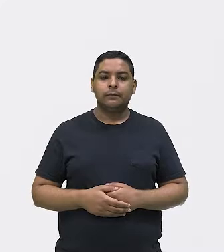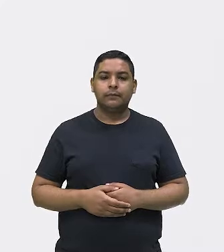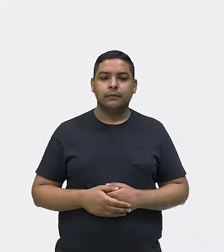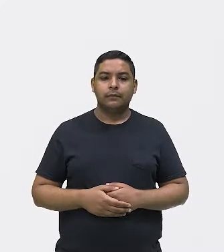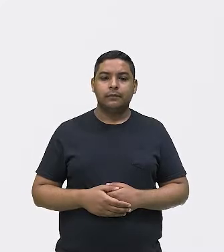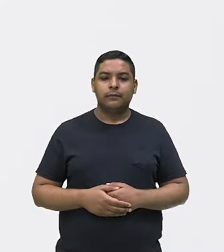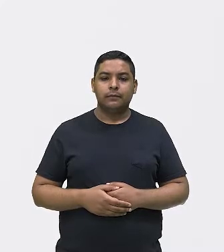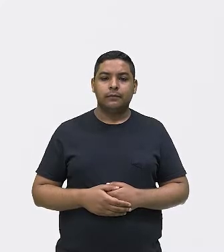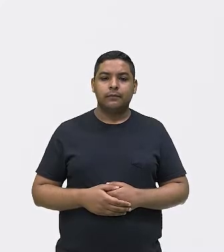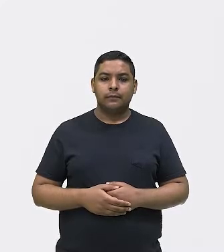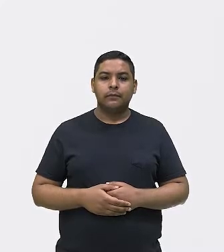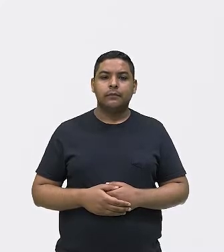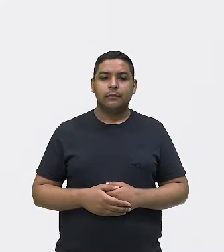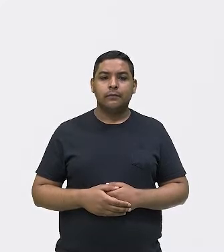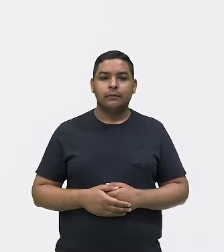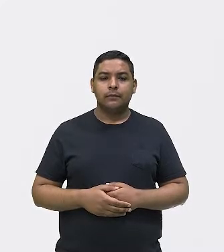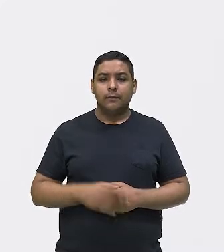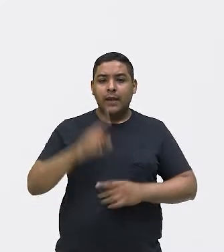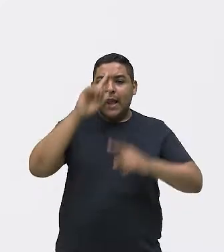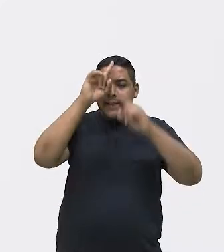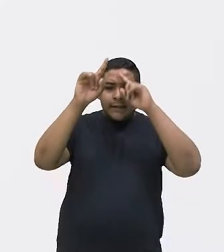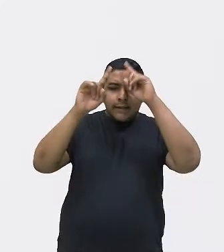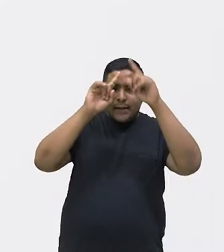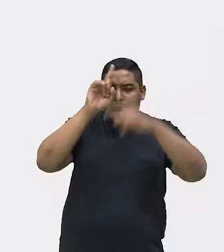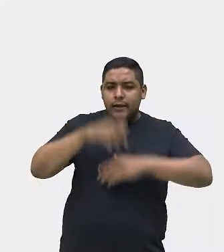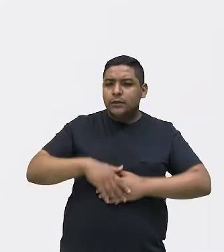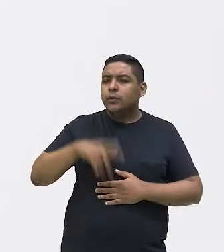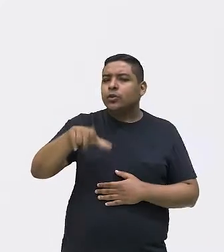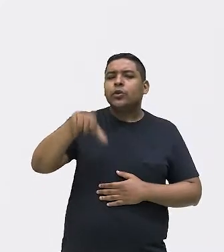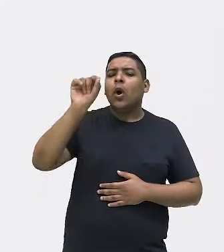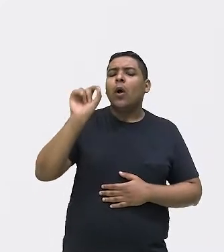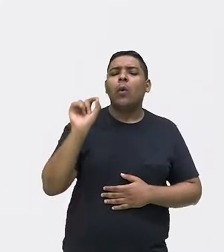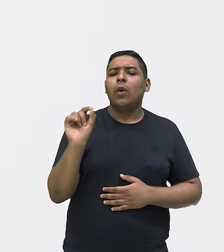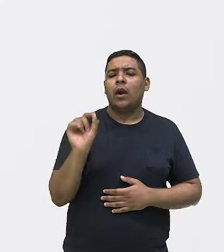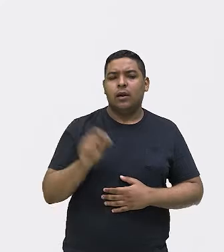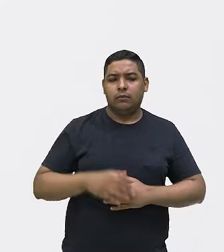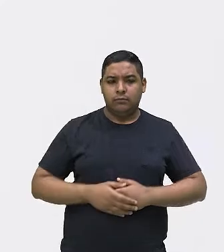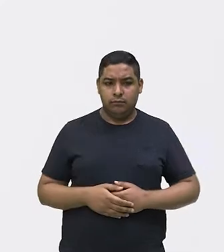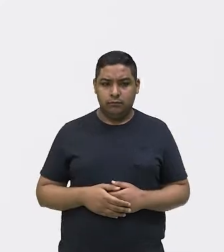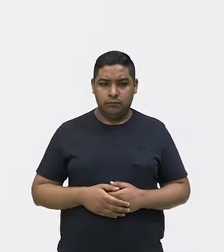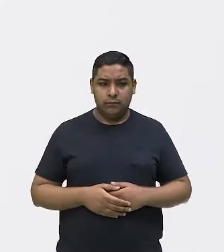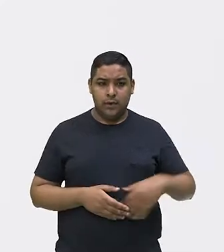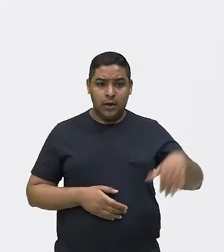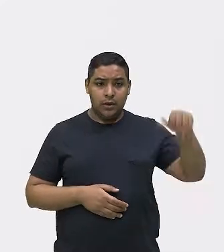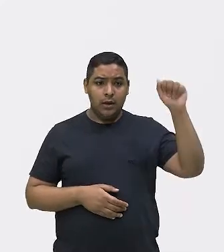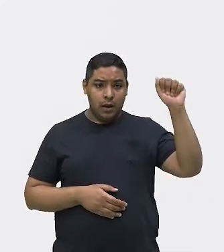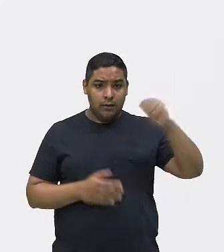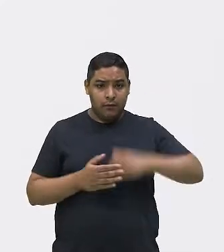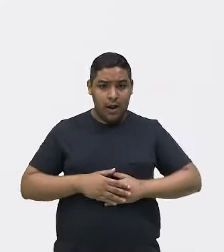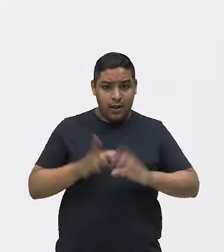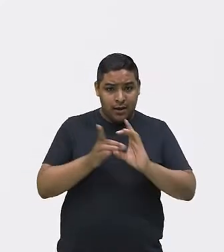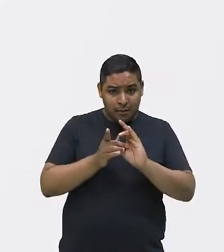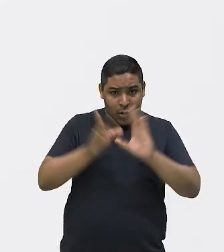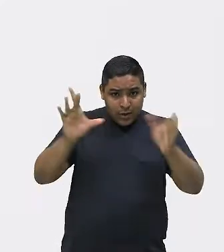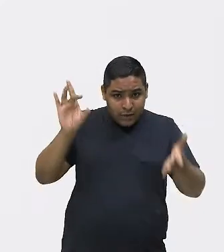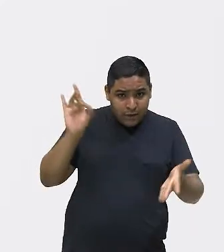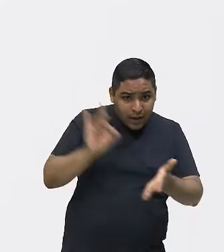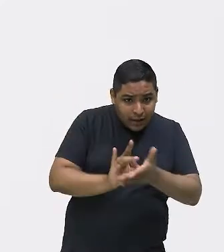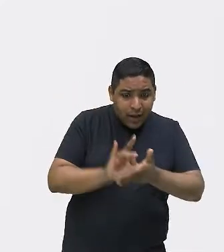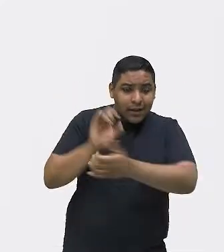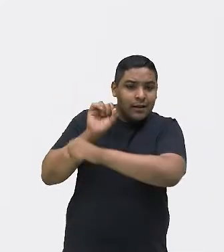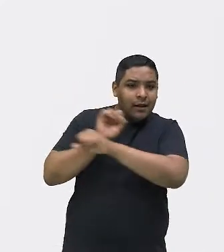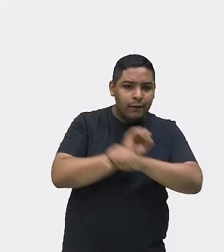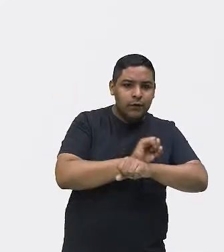ideias, pode-se destacar o seguinte, que a democracia racional, defendida por